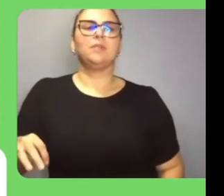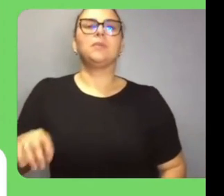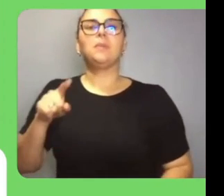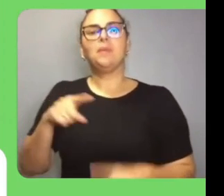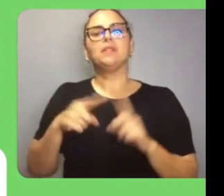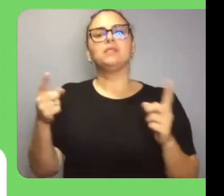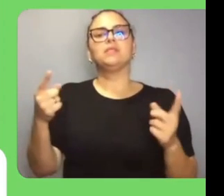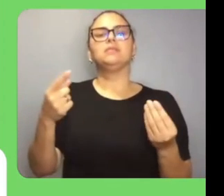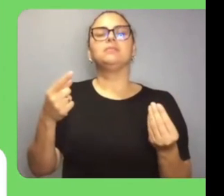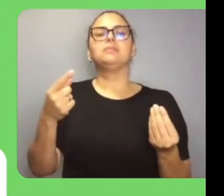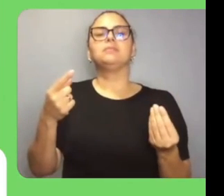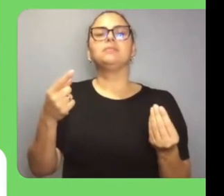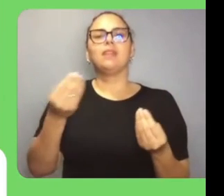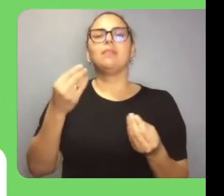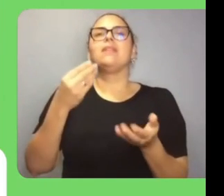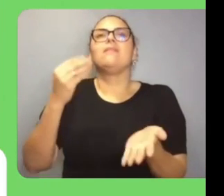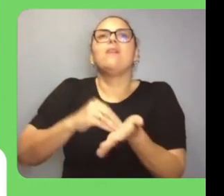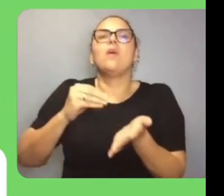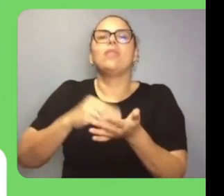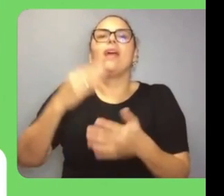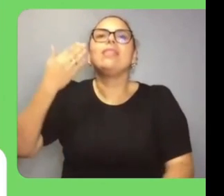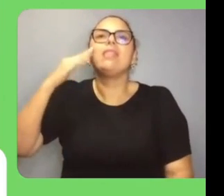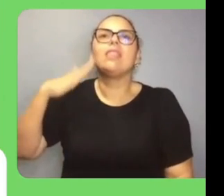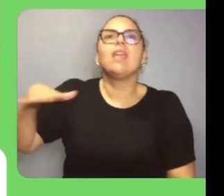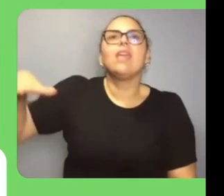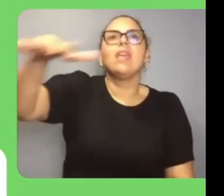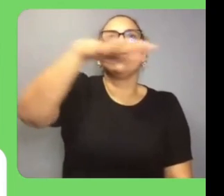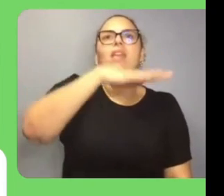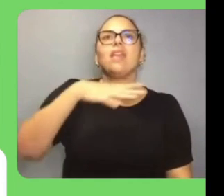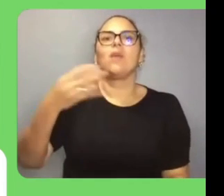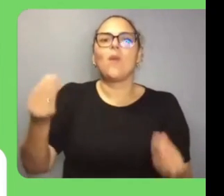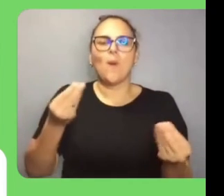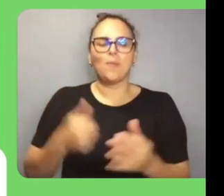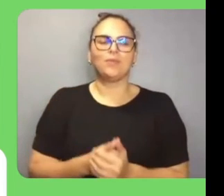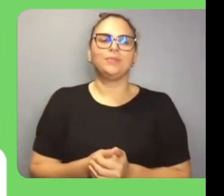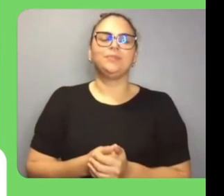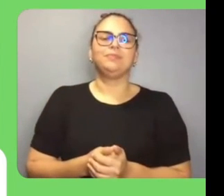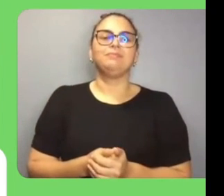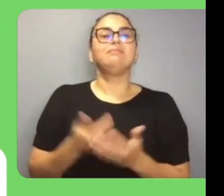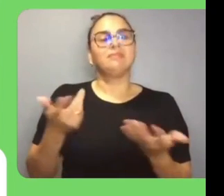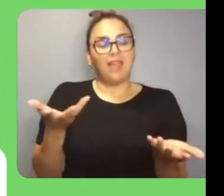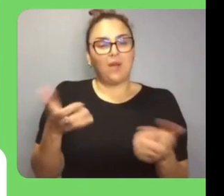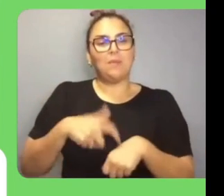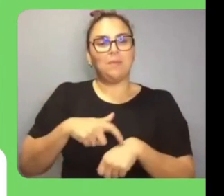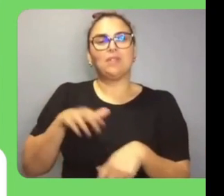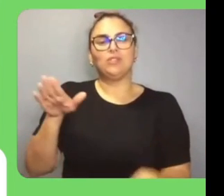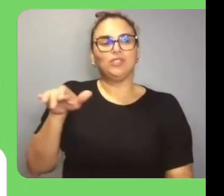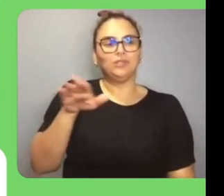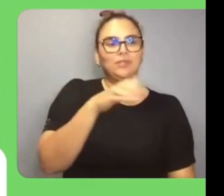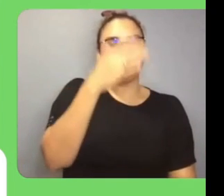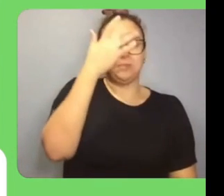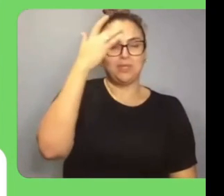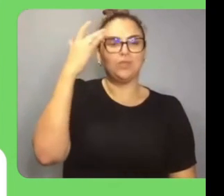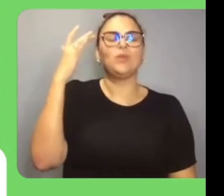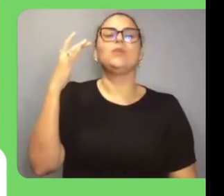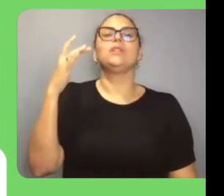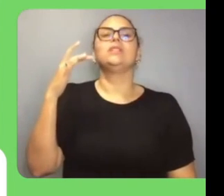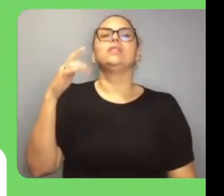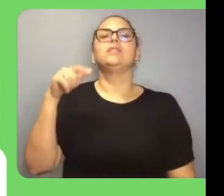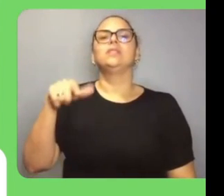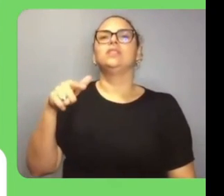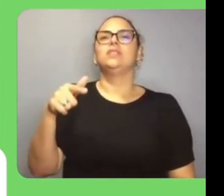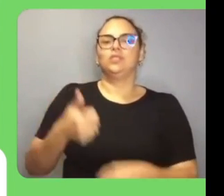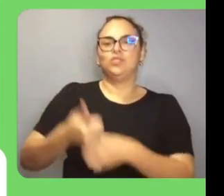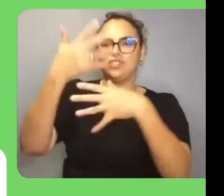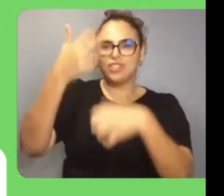de texto, né? Essa é a questão, acho, né? A gente está até convocando o pessoal também aí do chat que está nos assistindo. Por favor, mandem